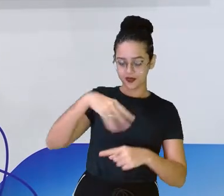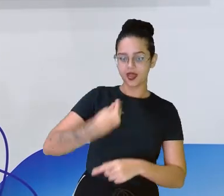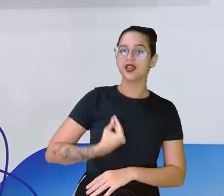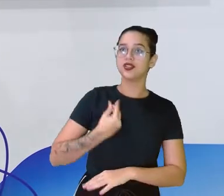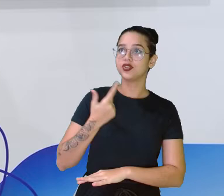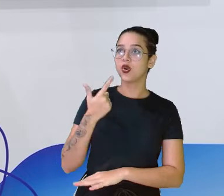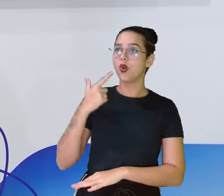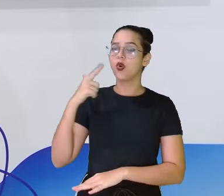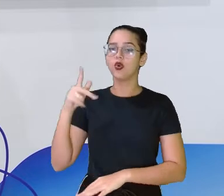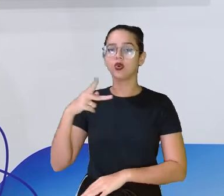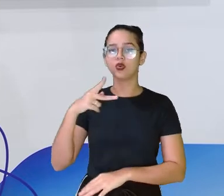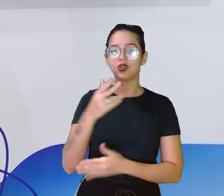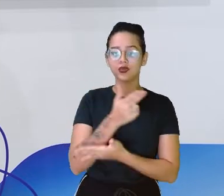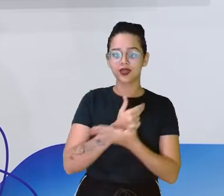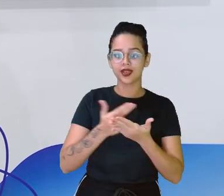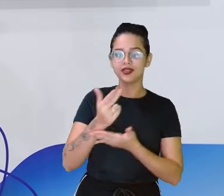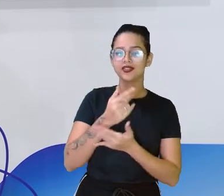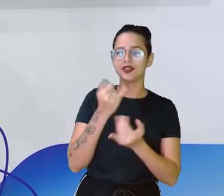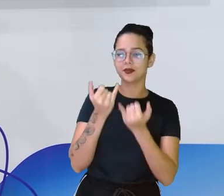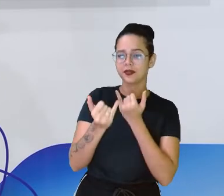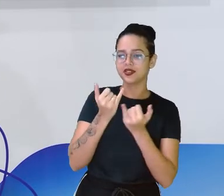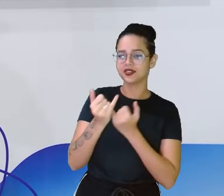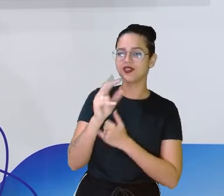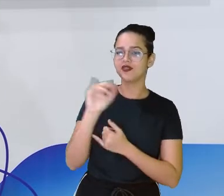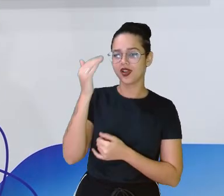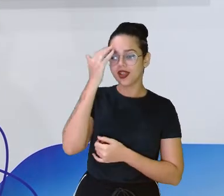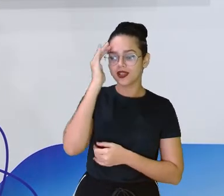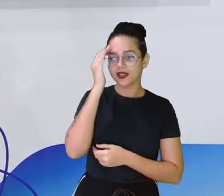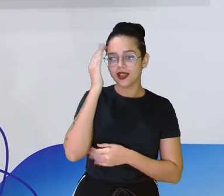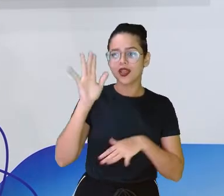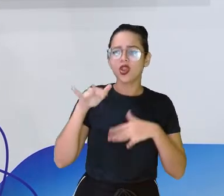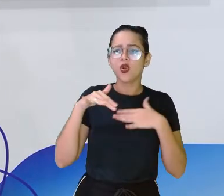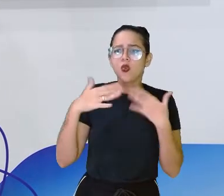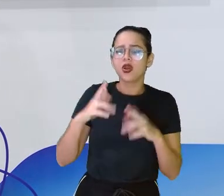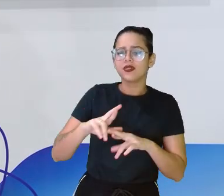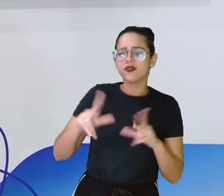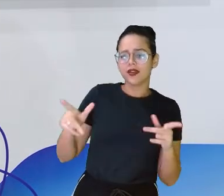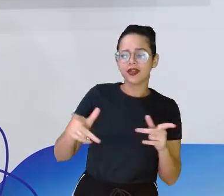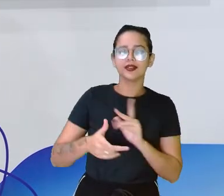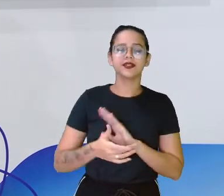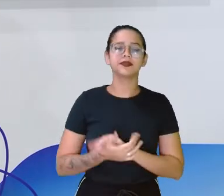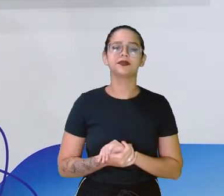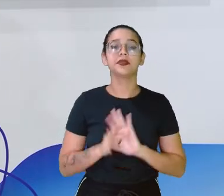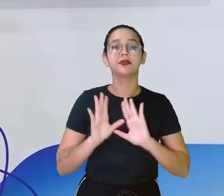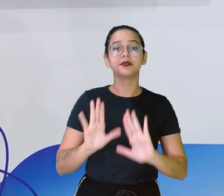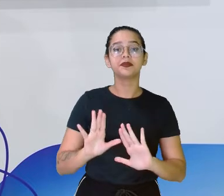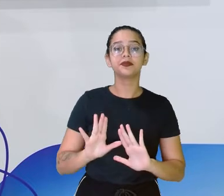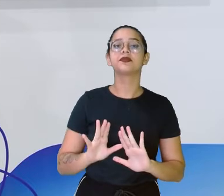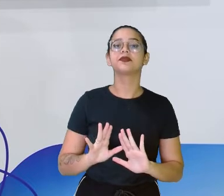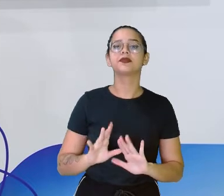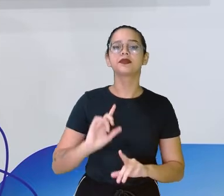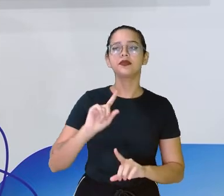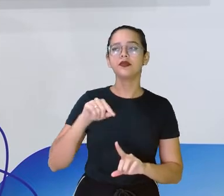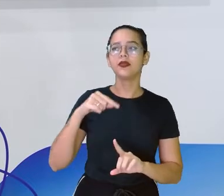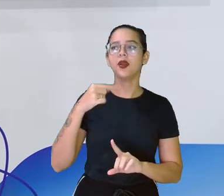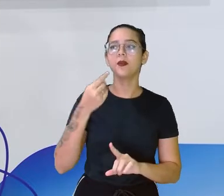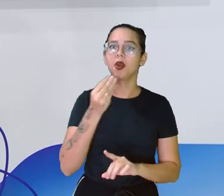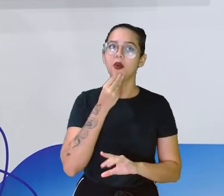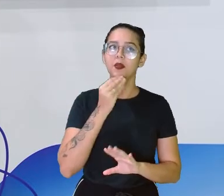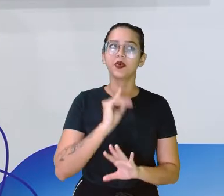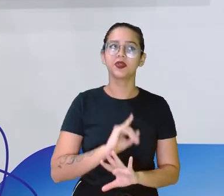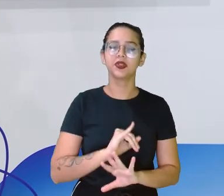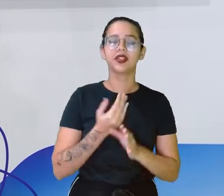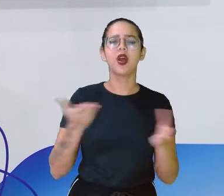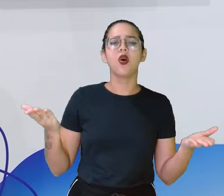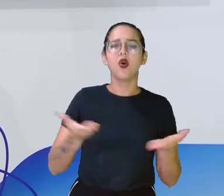outro poliedro que é muito semelhante e a gente vai entender qual é a diferença, certo? Mas numa próxima